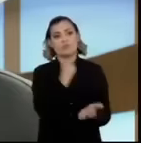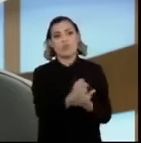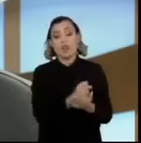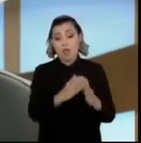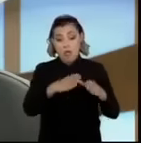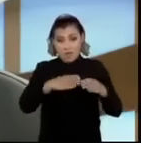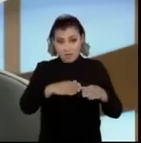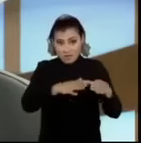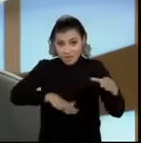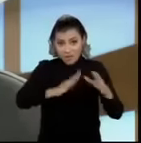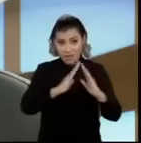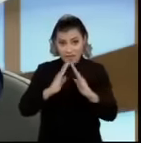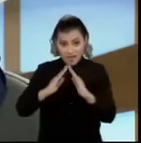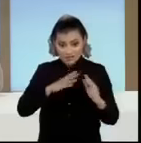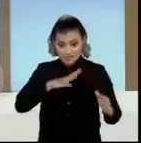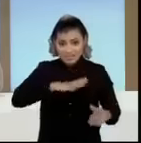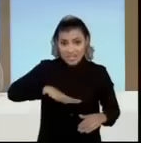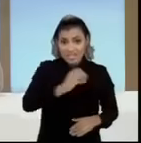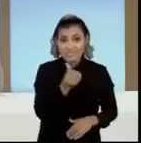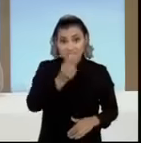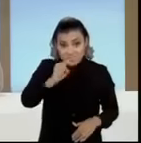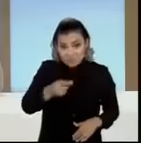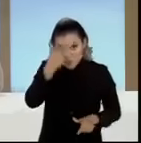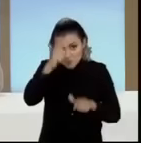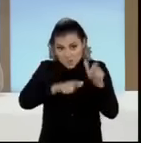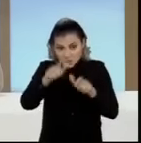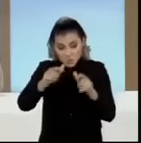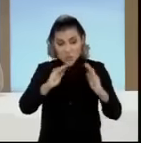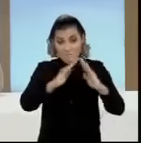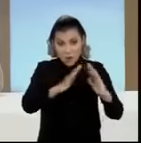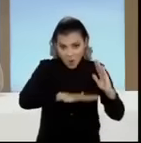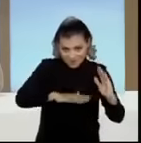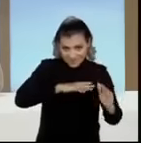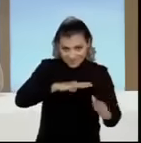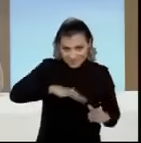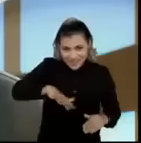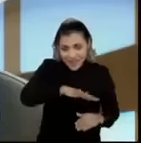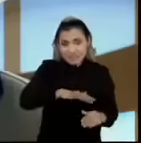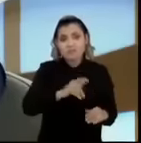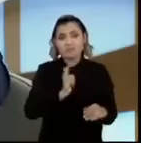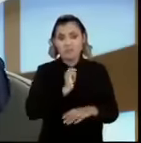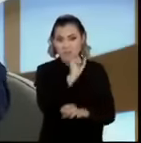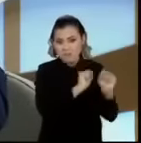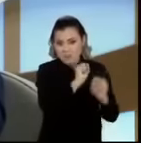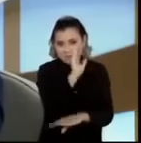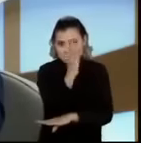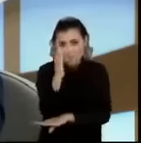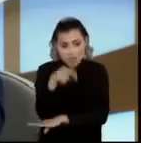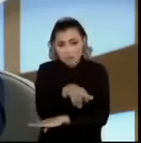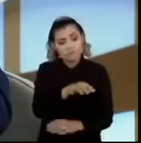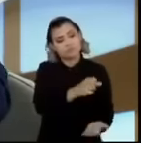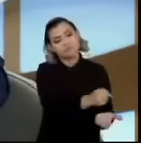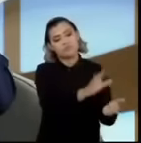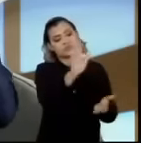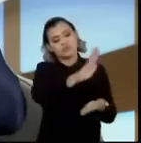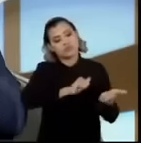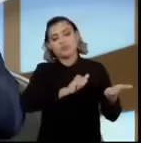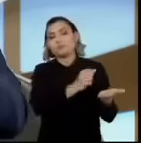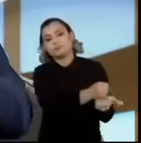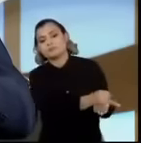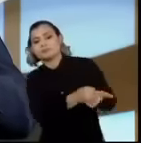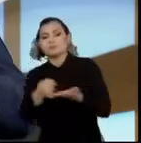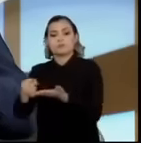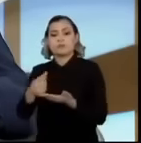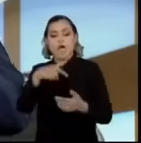de Espigão do Oeste, 6 mil pessoas, ou seja lá qual for o número de pessoas que vivem lá, tirá-los de lá e dizer, olha, aqui vocês não